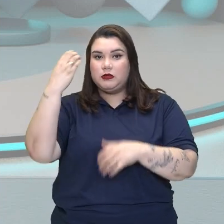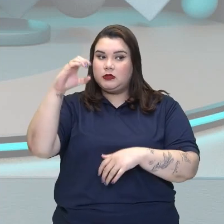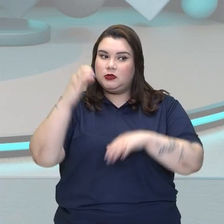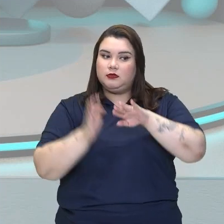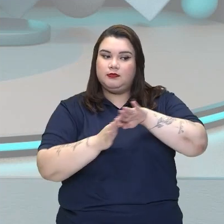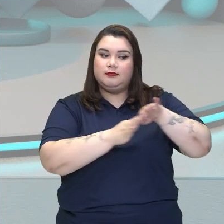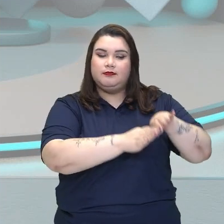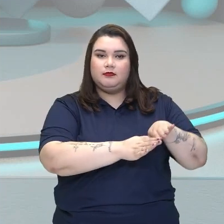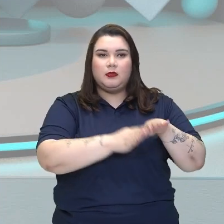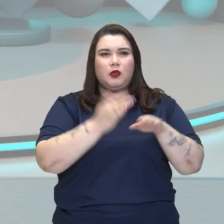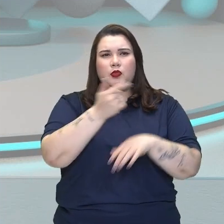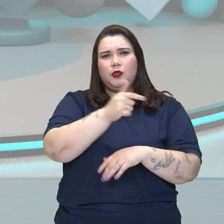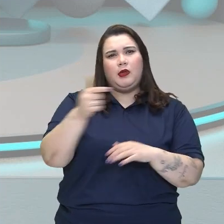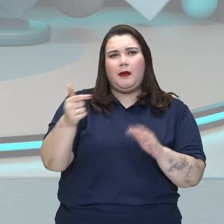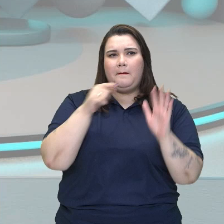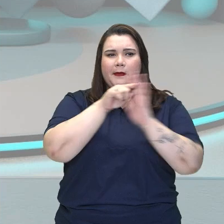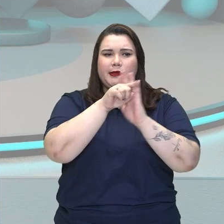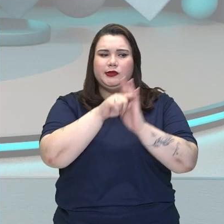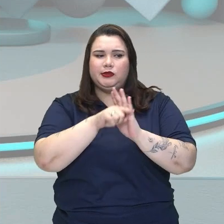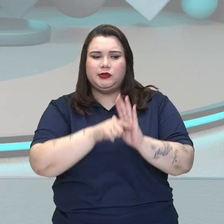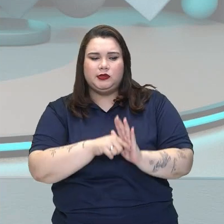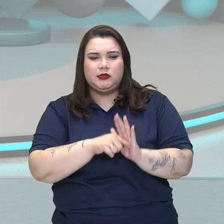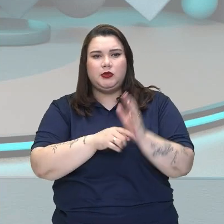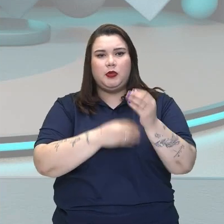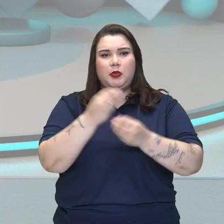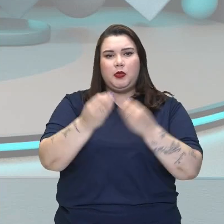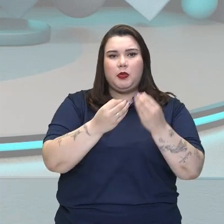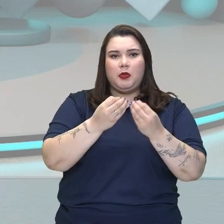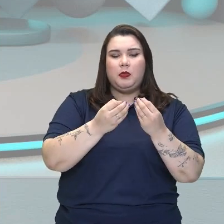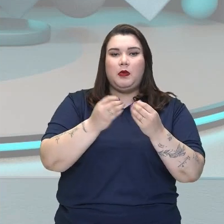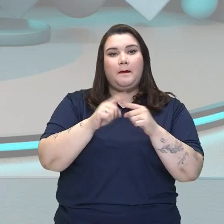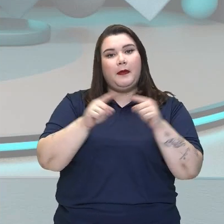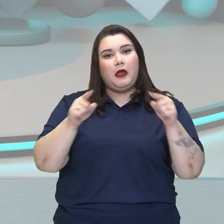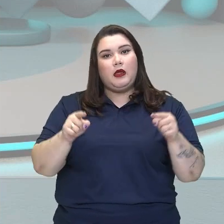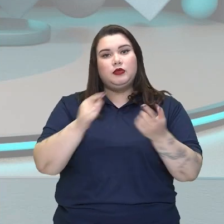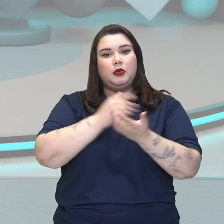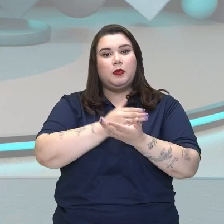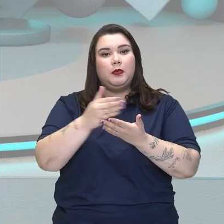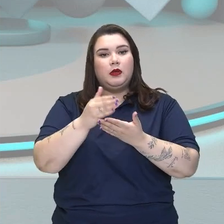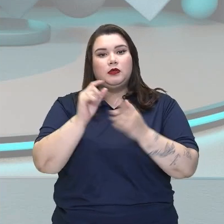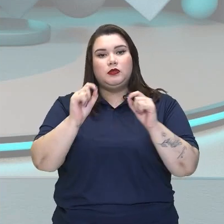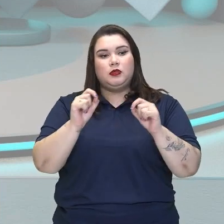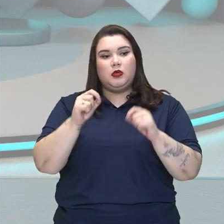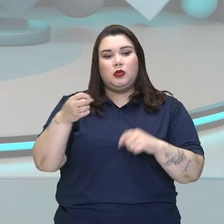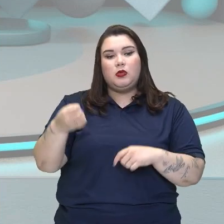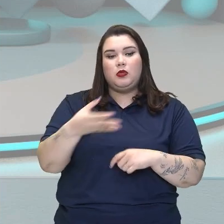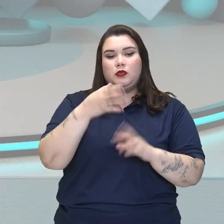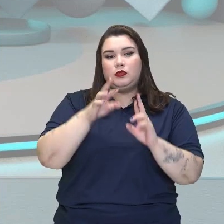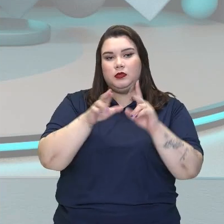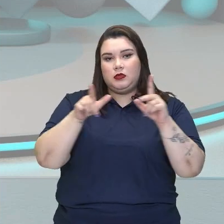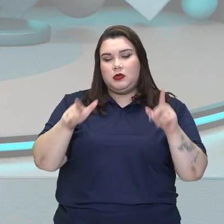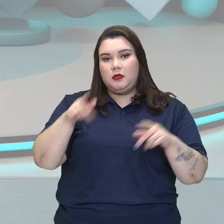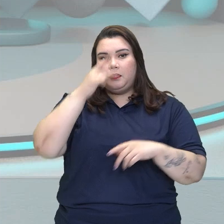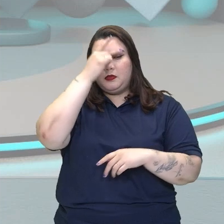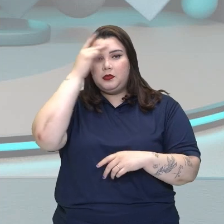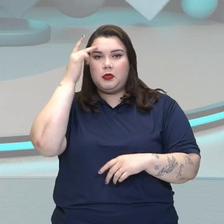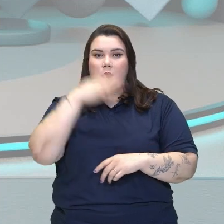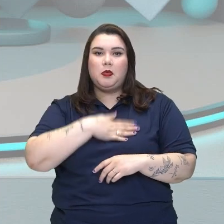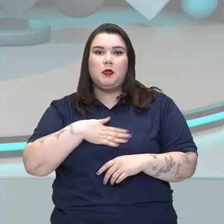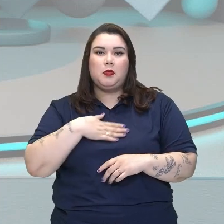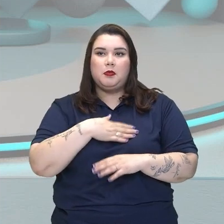estão pesquisando, né, nada nas copas das árvores. E sim, já é algo recreativo para as pessoas que gostam de